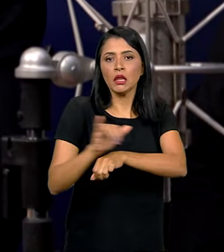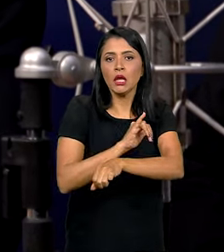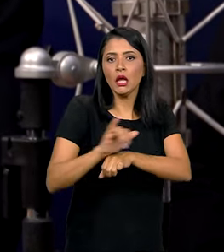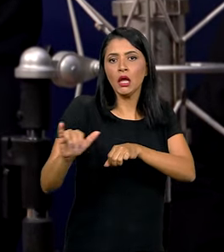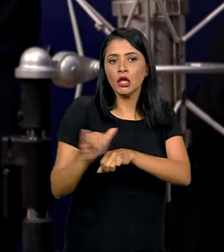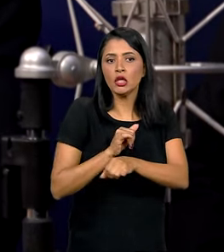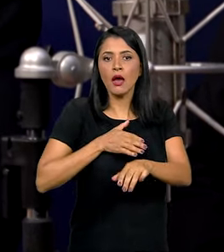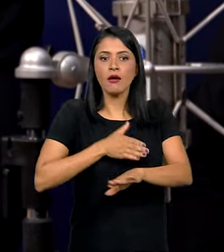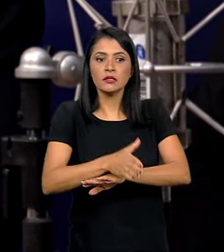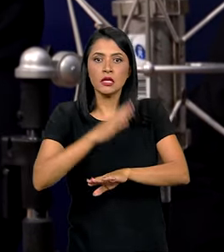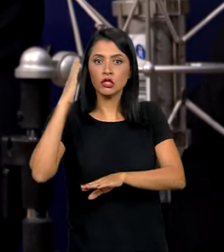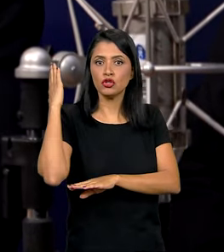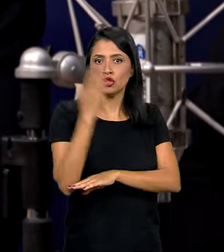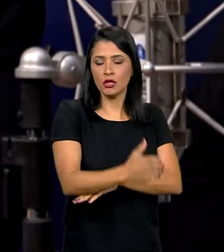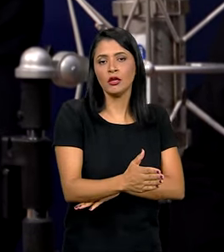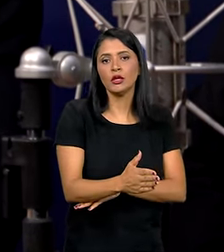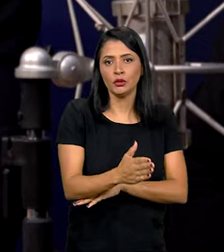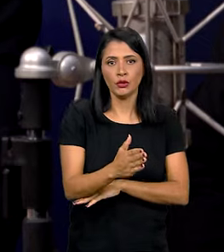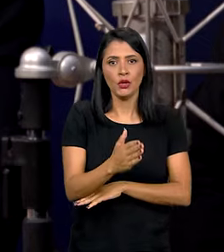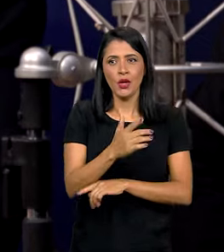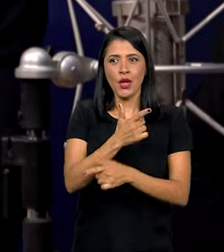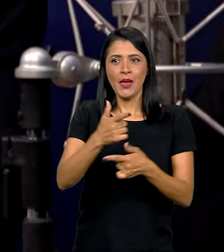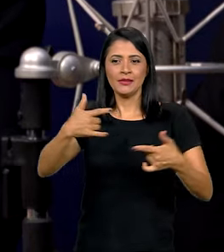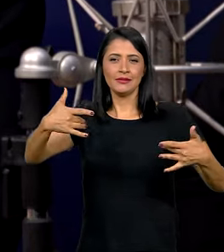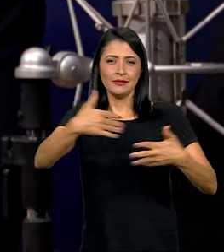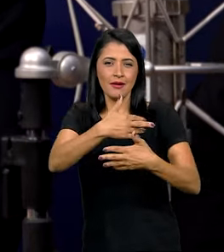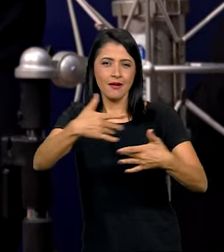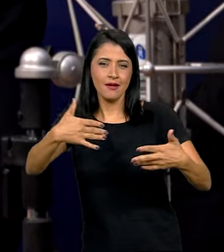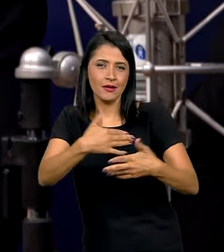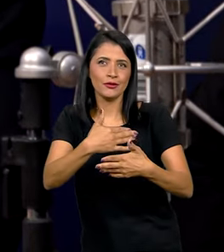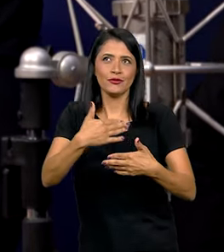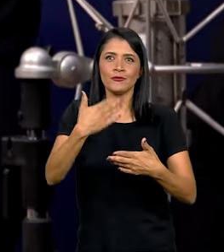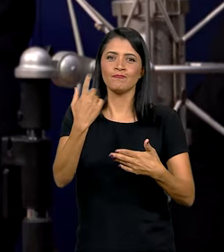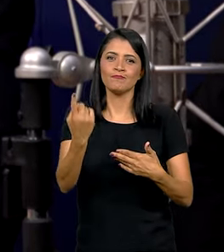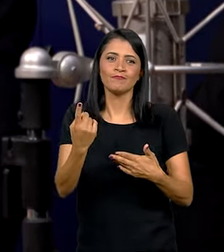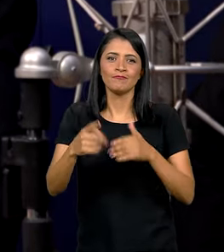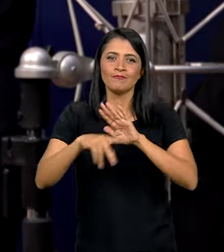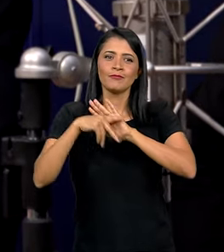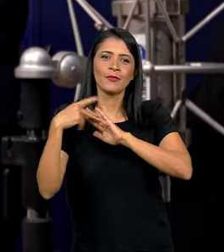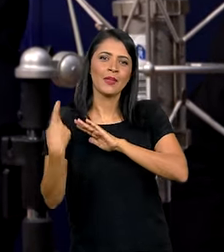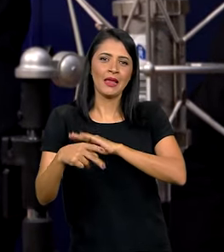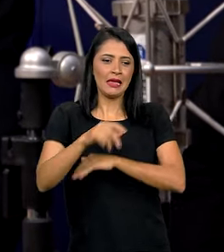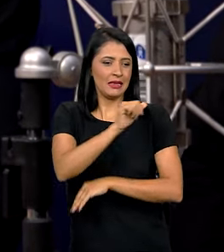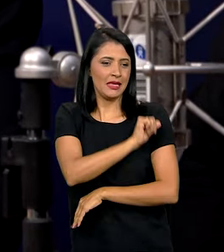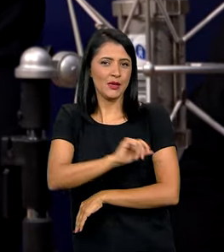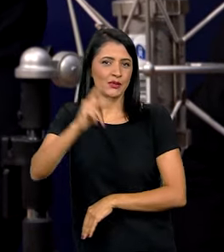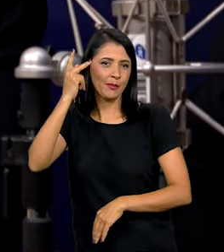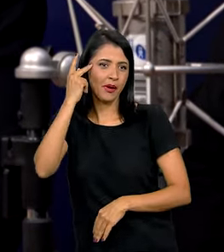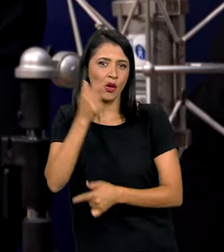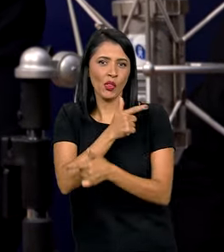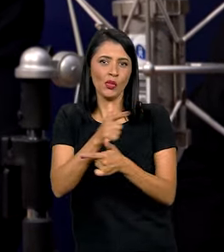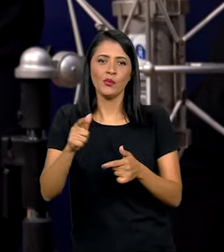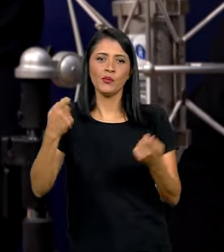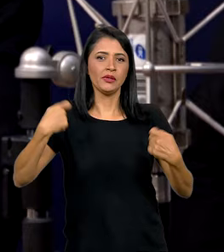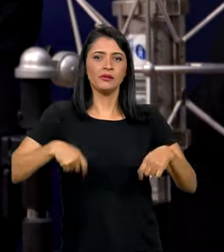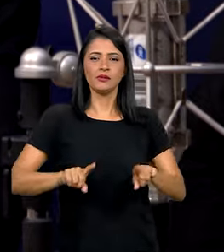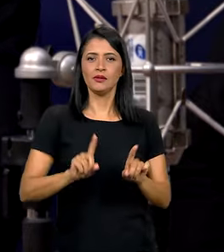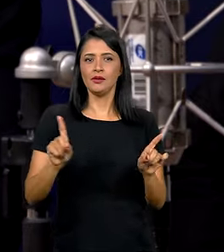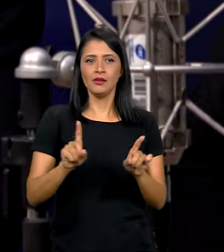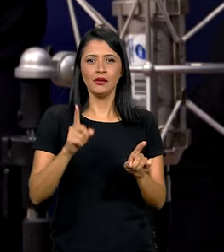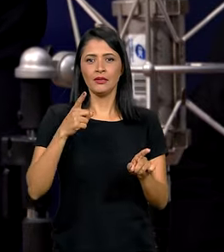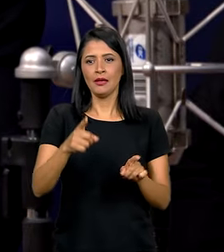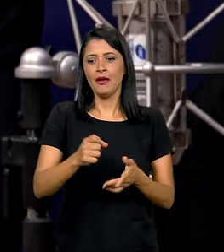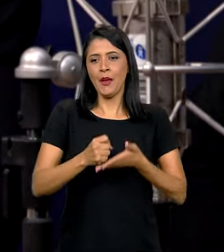mecanismos de acesso direto que não que né uma cidade e do porte como são Rio e São Paulo não tem aqui necessariamente